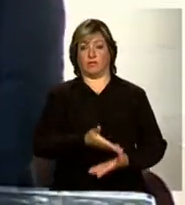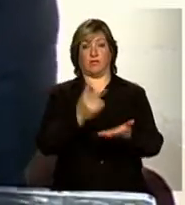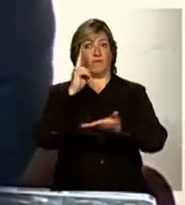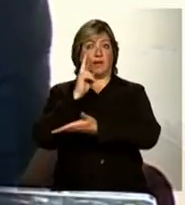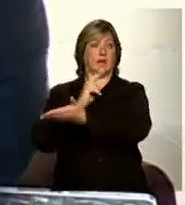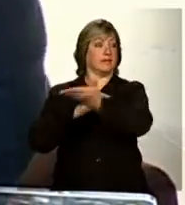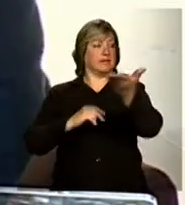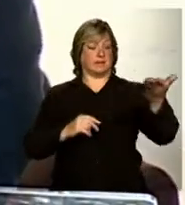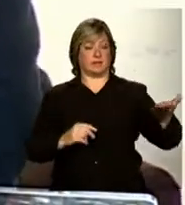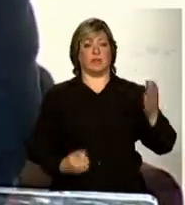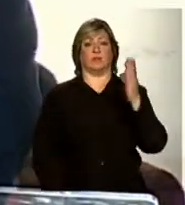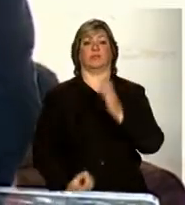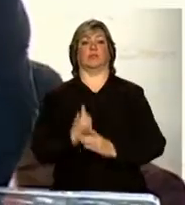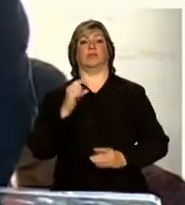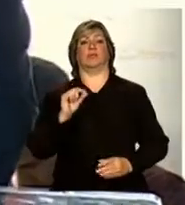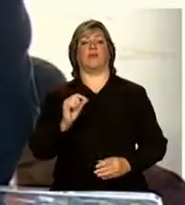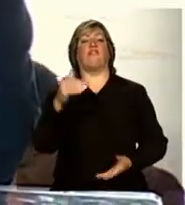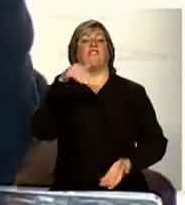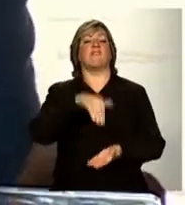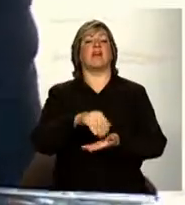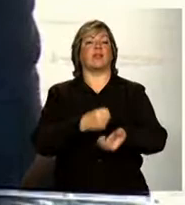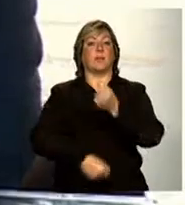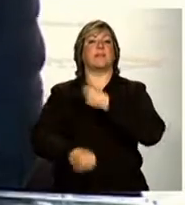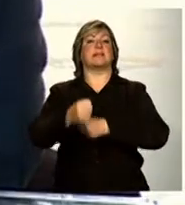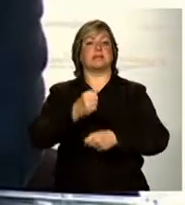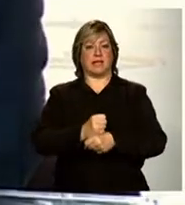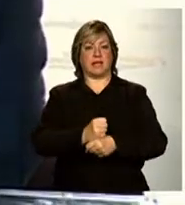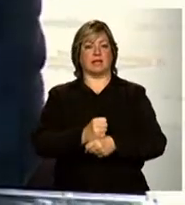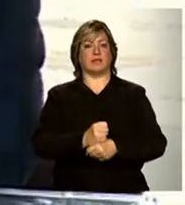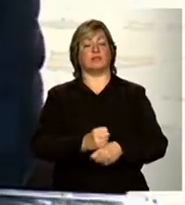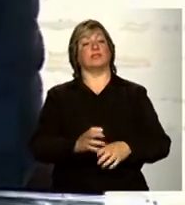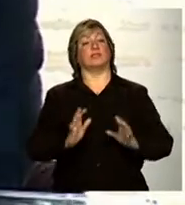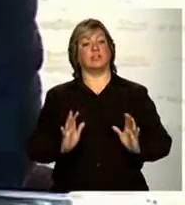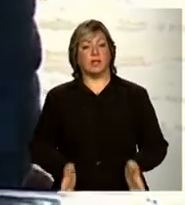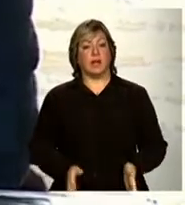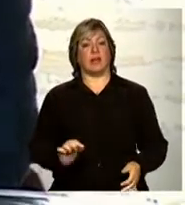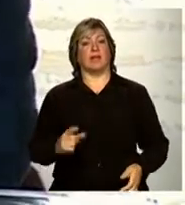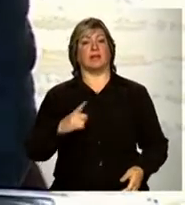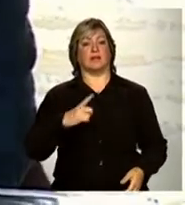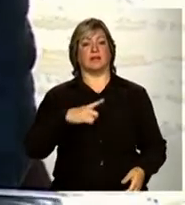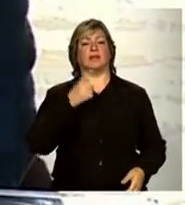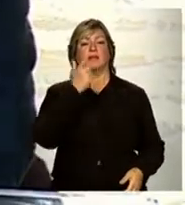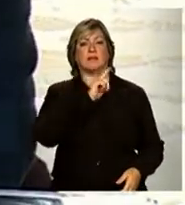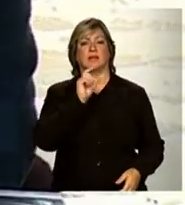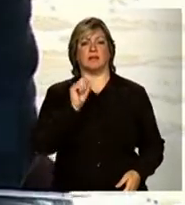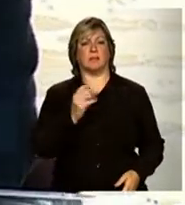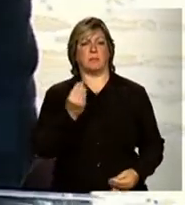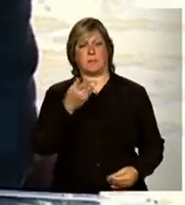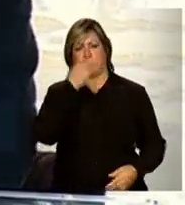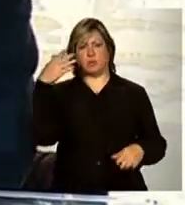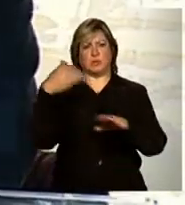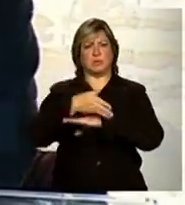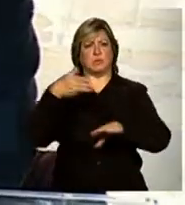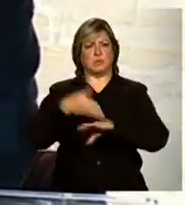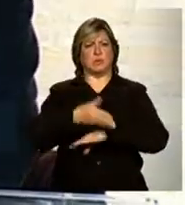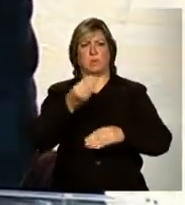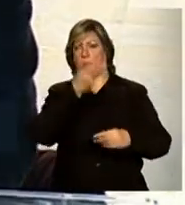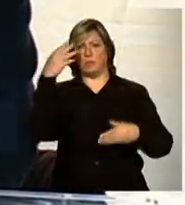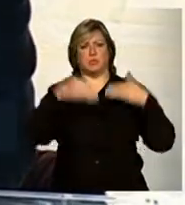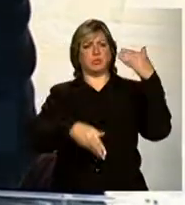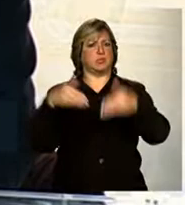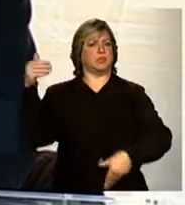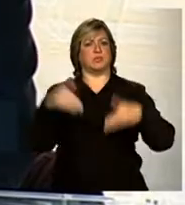vocês estão vendo aqui que foi inaugurado no final do ano passado e que já atinge uma frequência muito grande a população